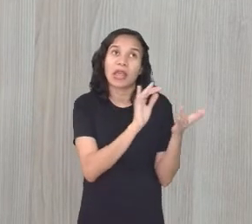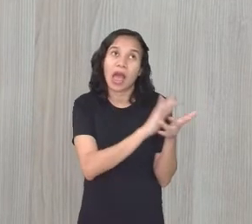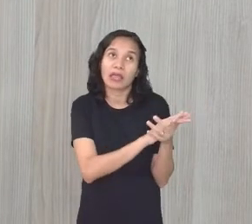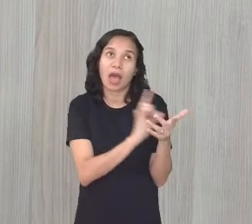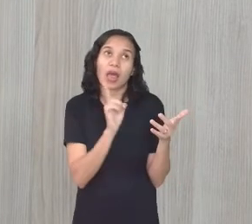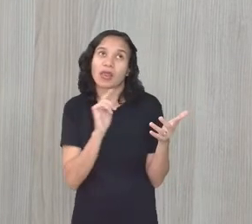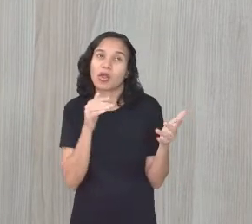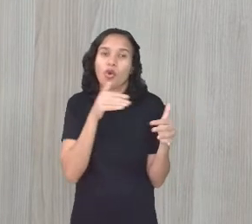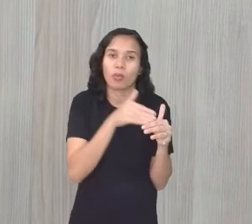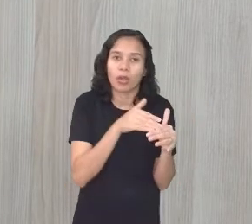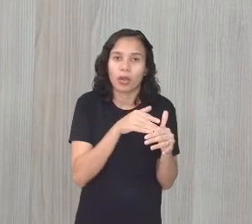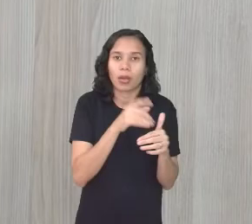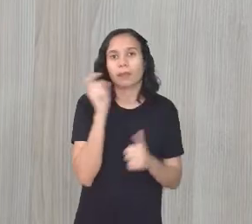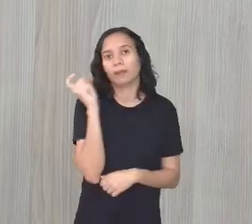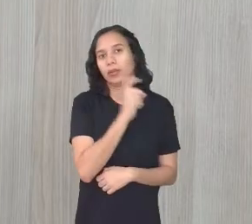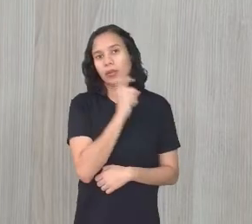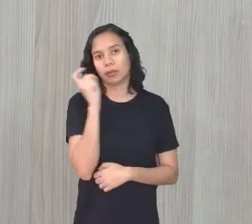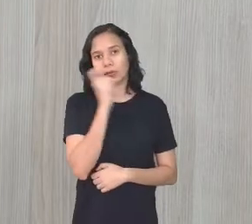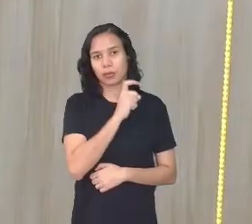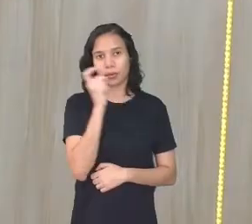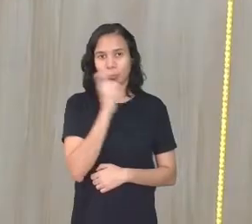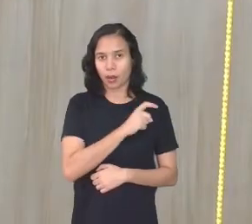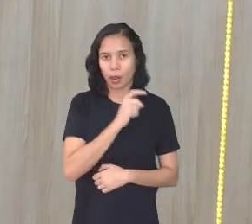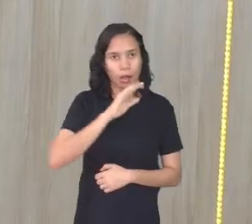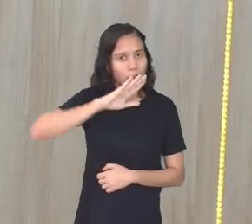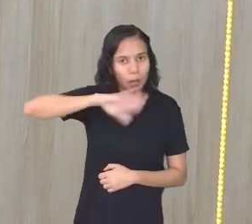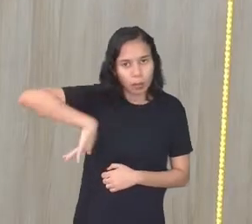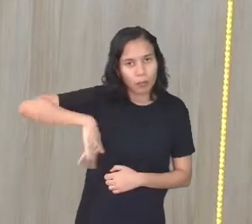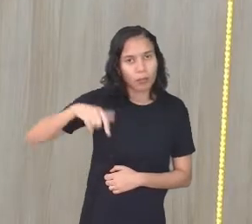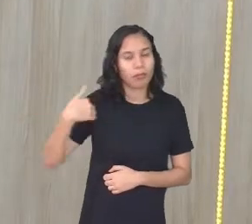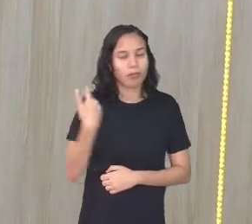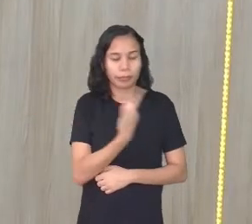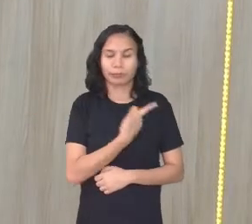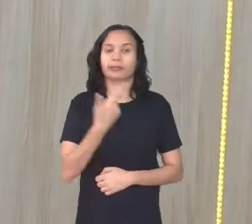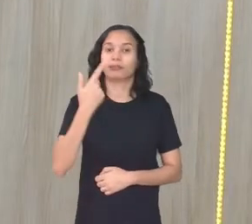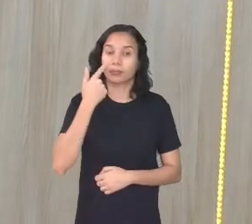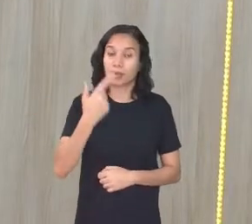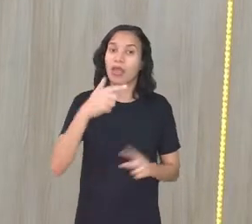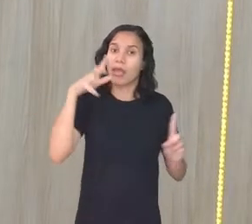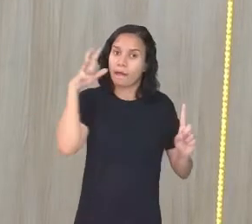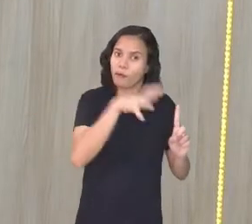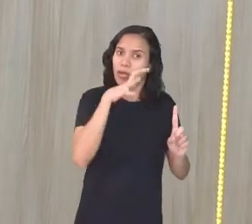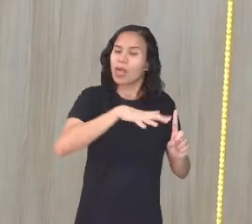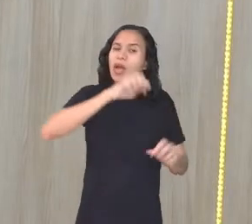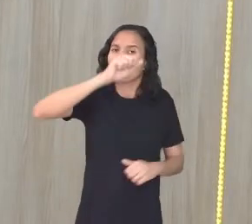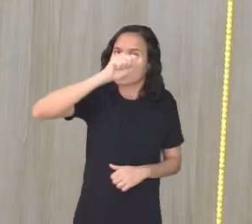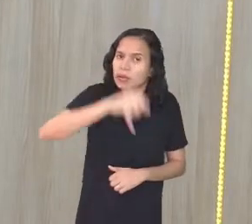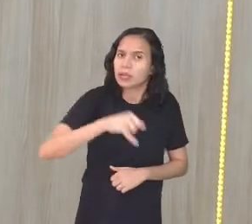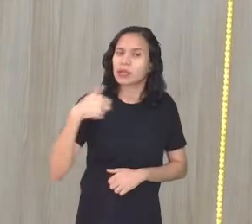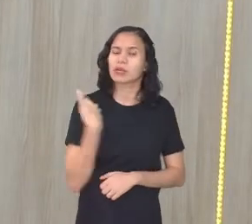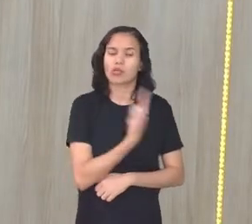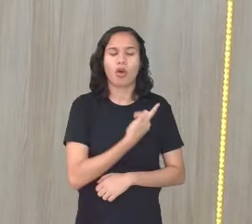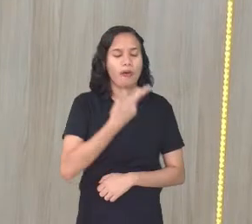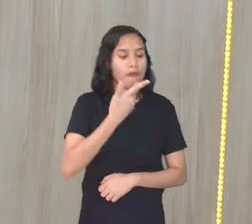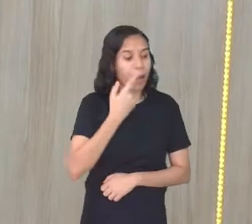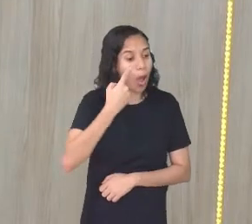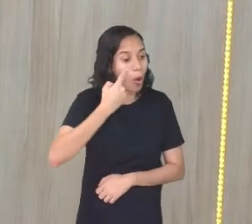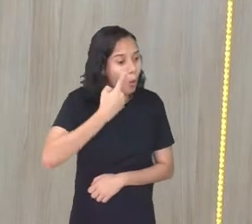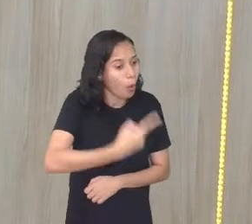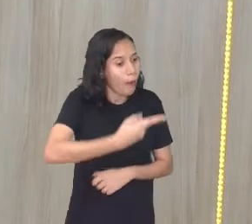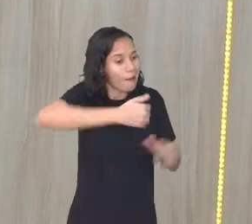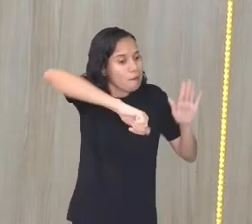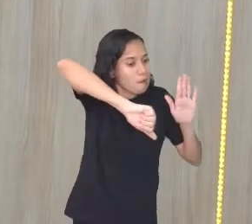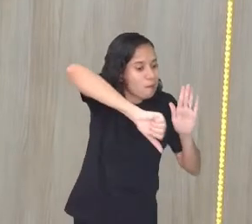mete a colher, é mentira, é balela. A gente interfere sim, porque a gente está falando aí